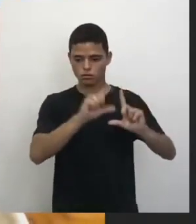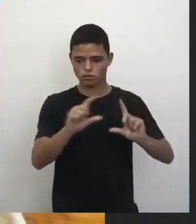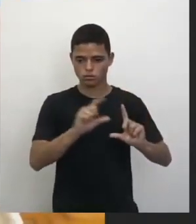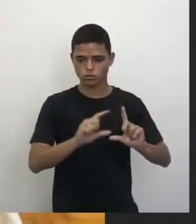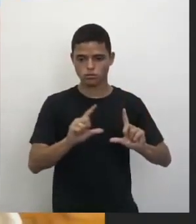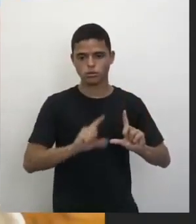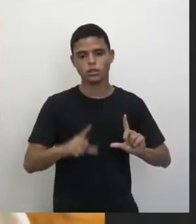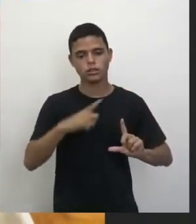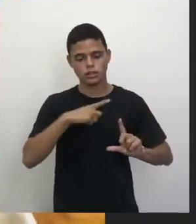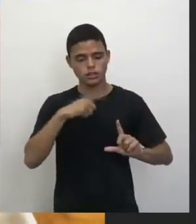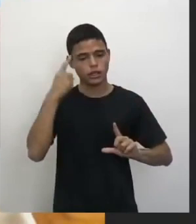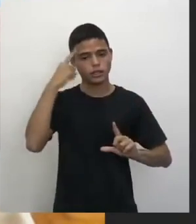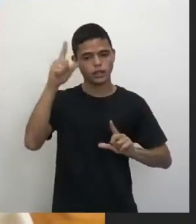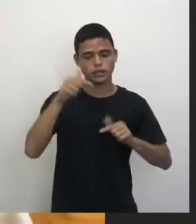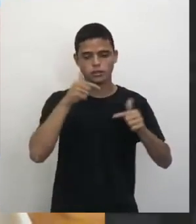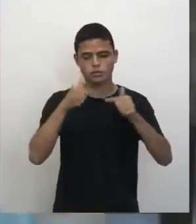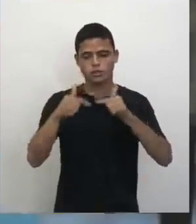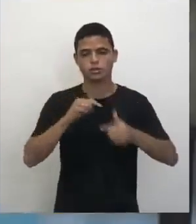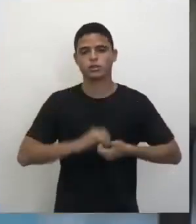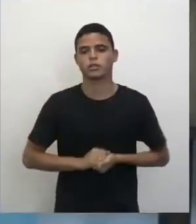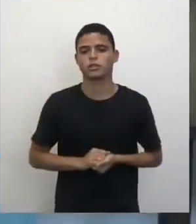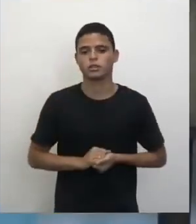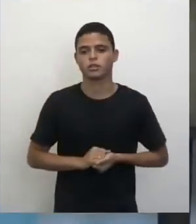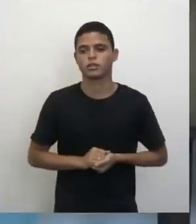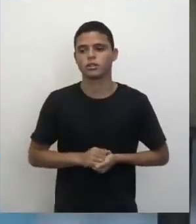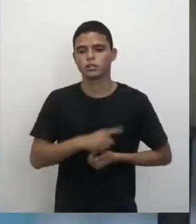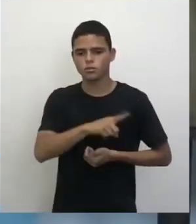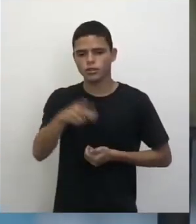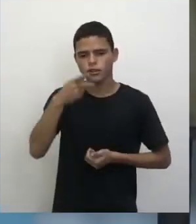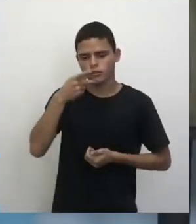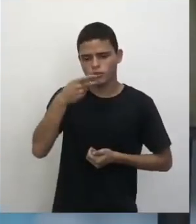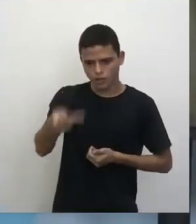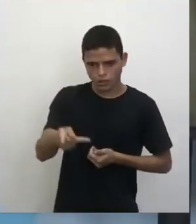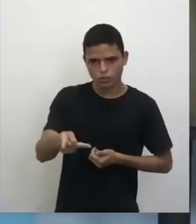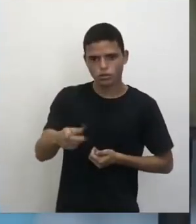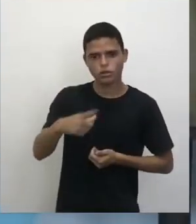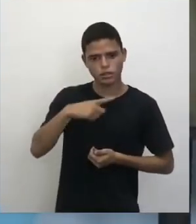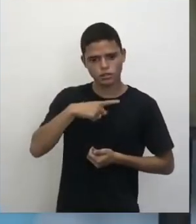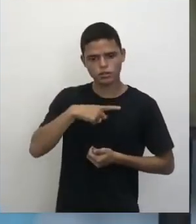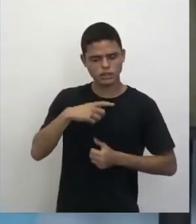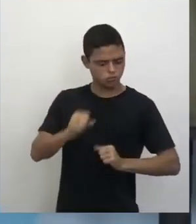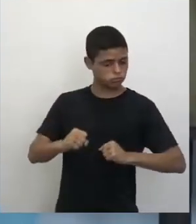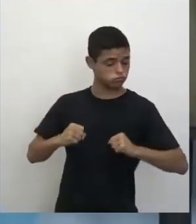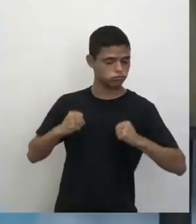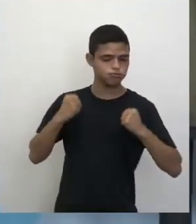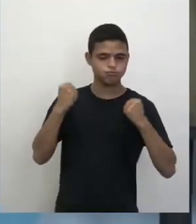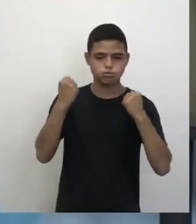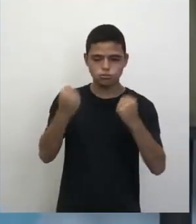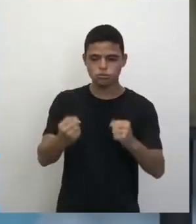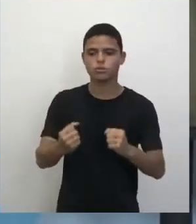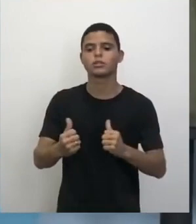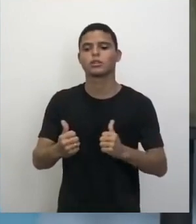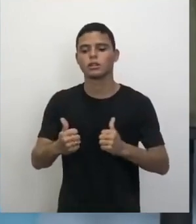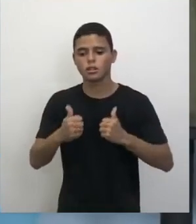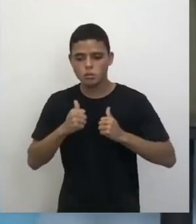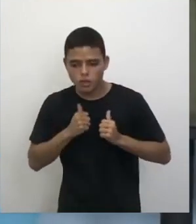né? E você disse que é roteirista por insistência. Comenta um pouco sobre isso para nós.